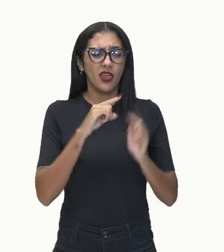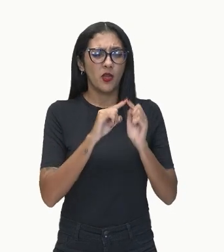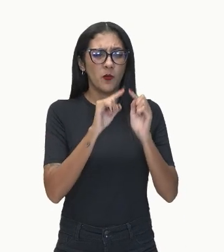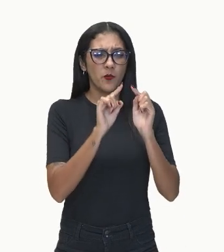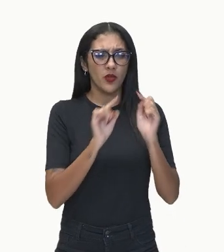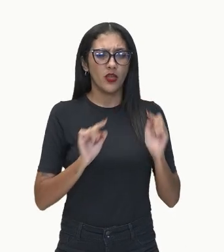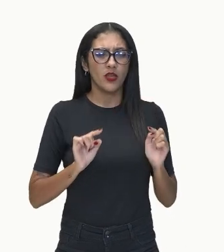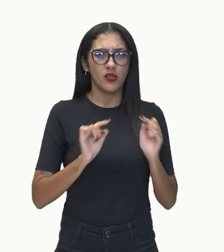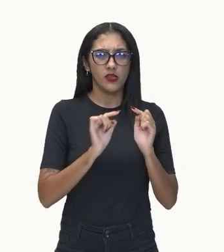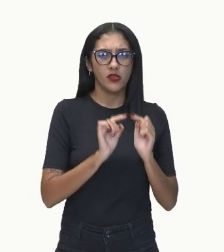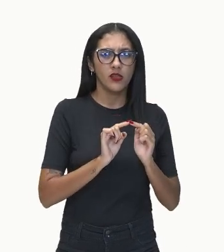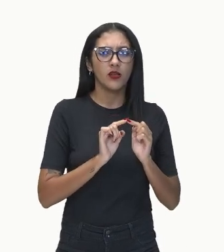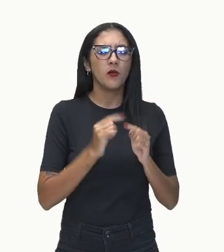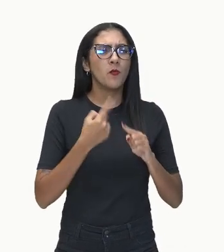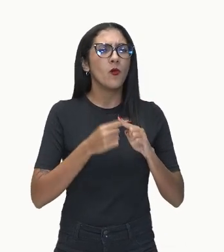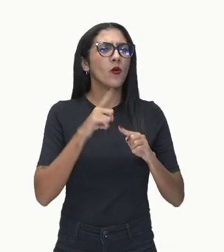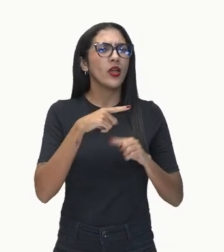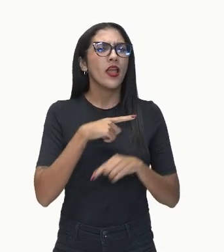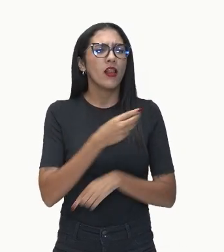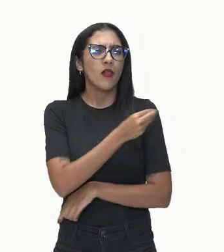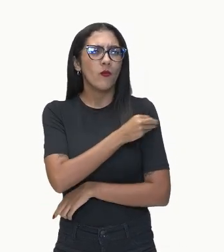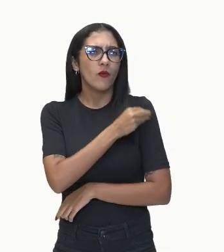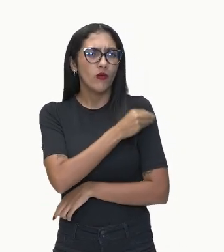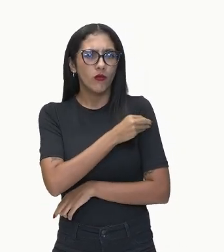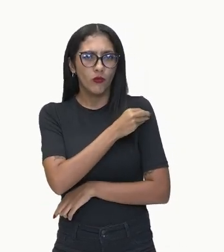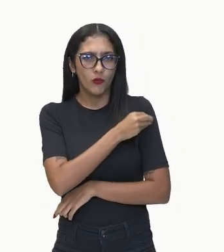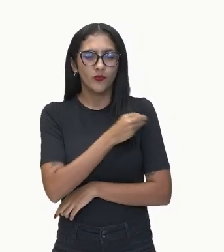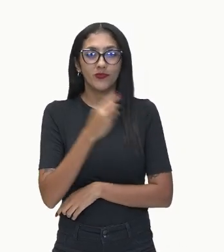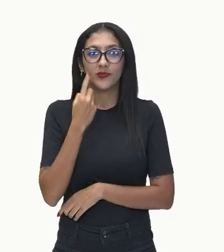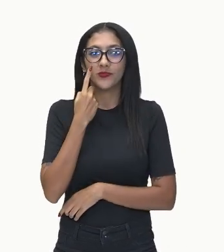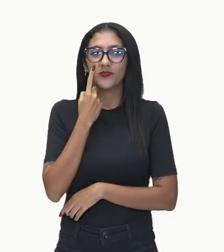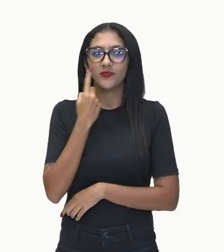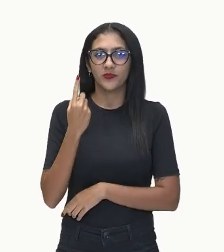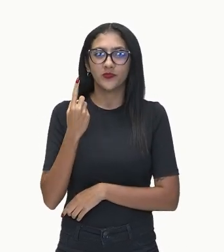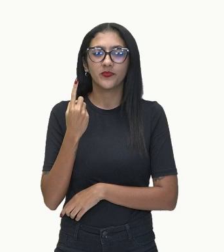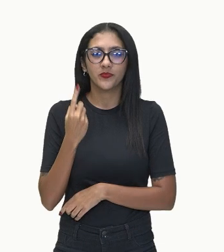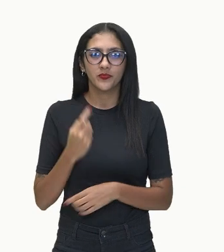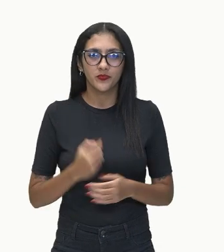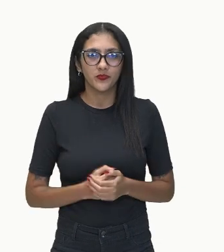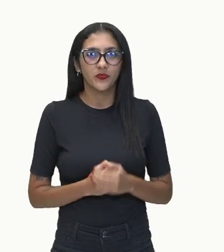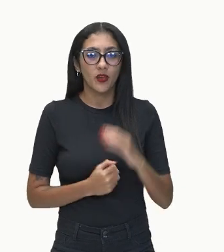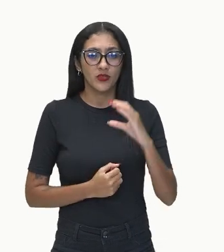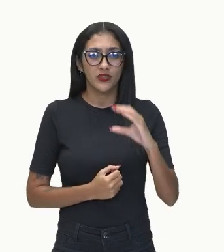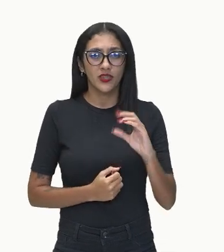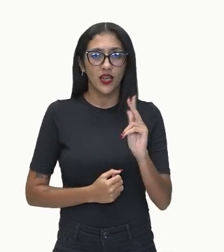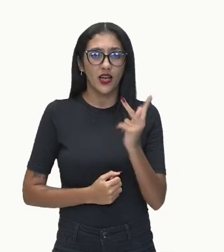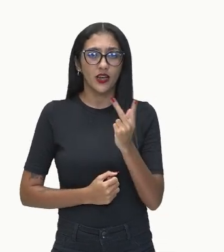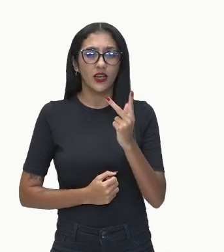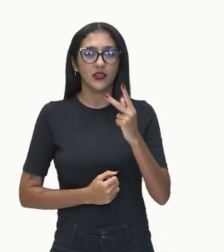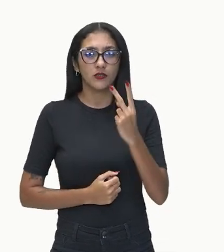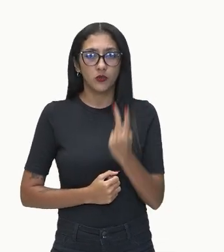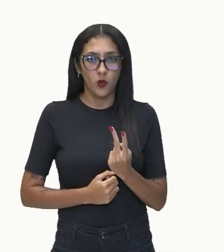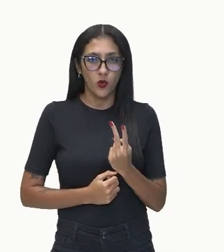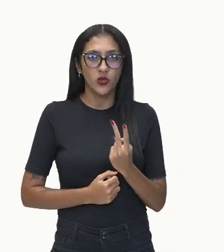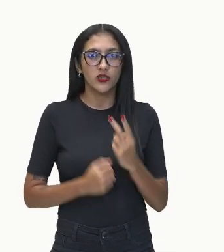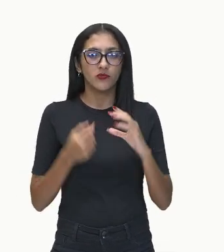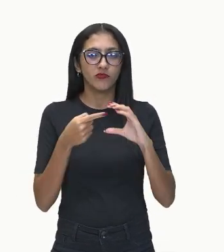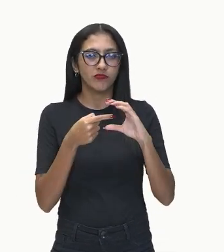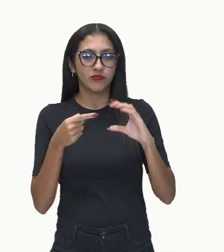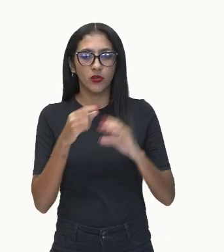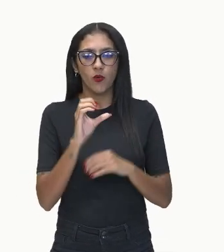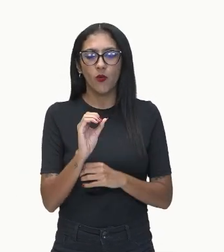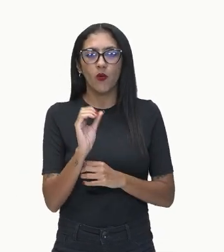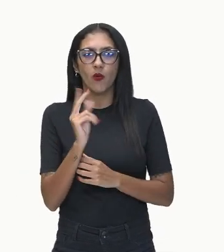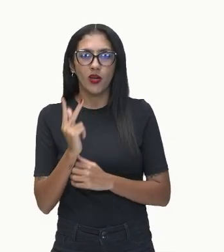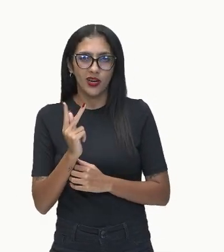não é fenol e ele é um álcool? Porque a hidroxila está ligada aqui, ó, a esse carbono e não ao anel aromático.